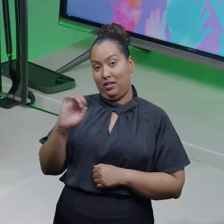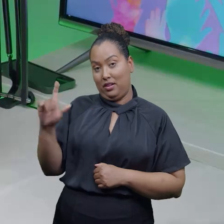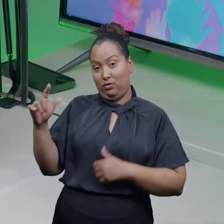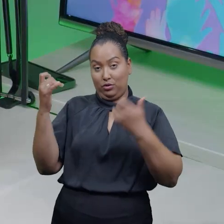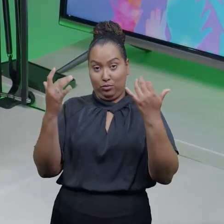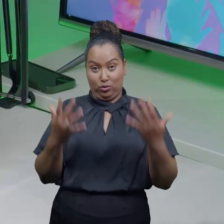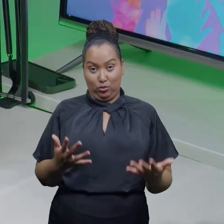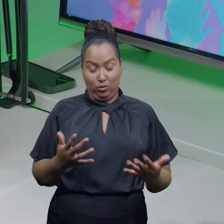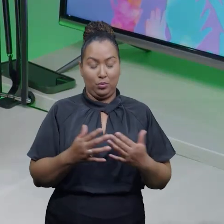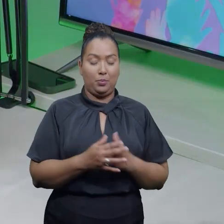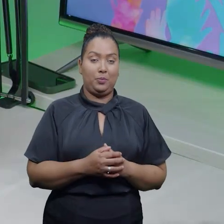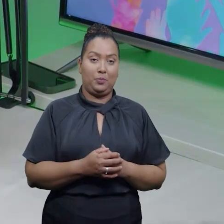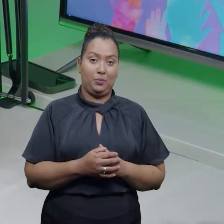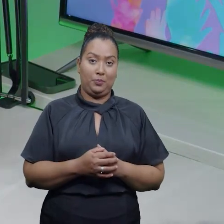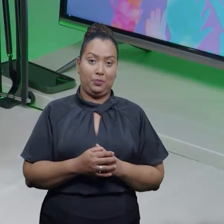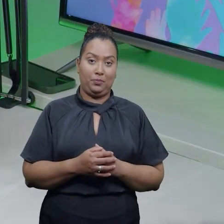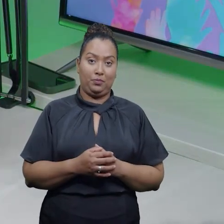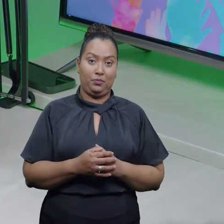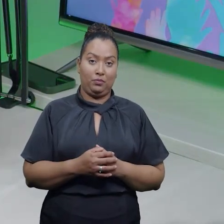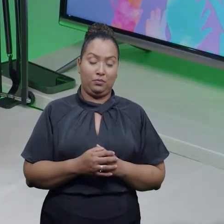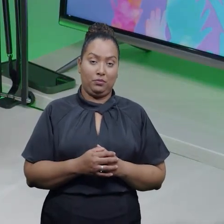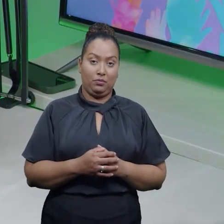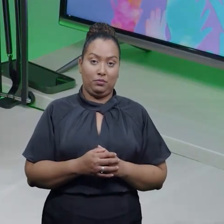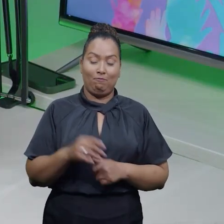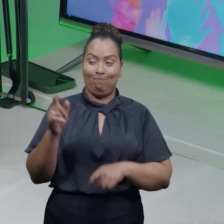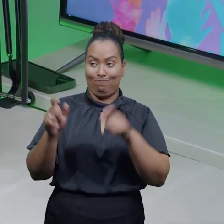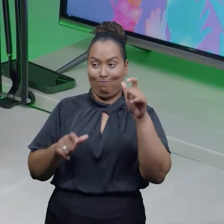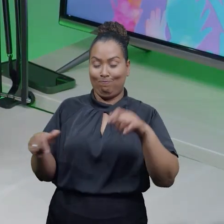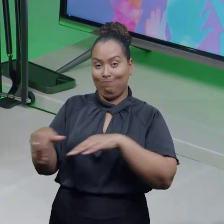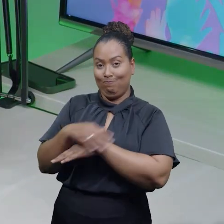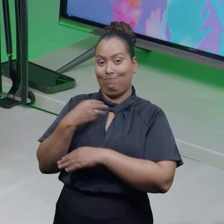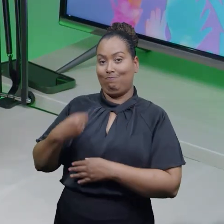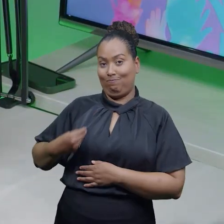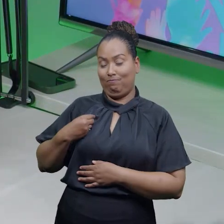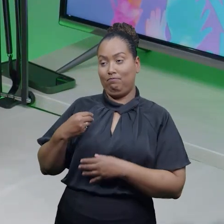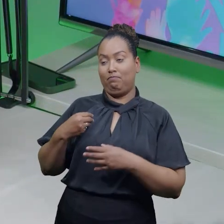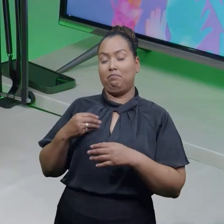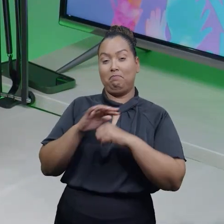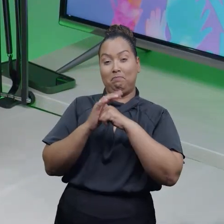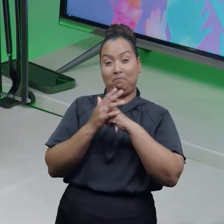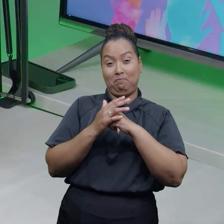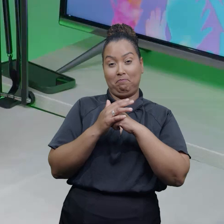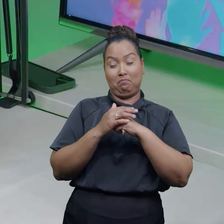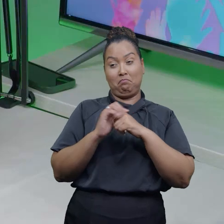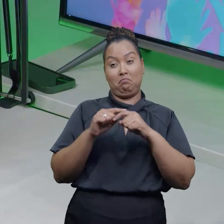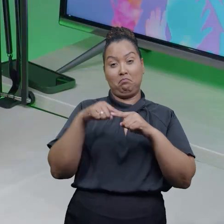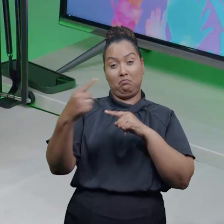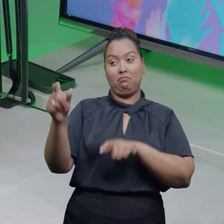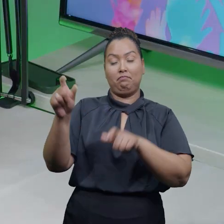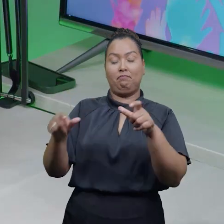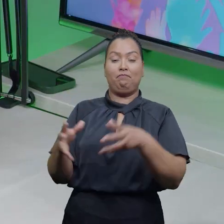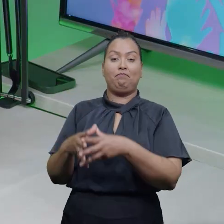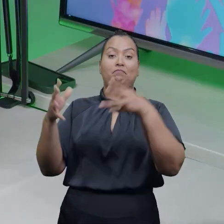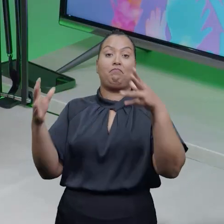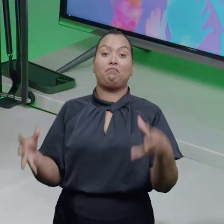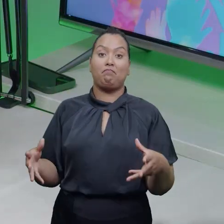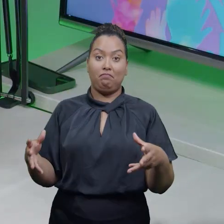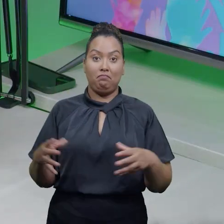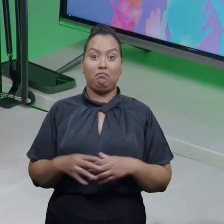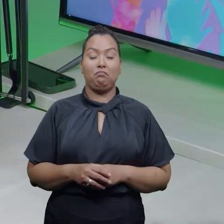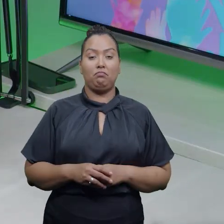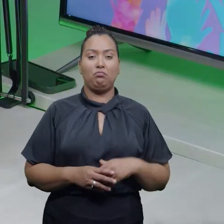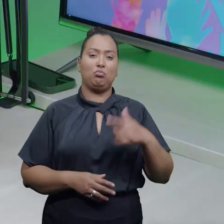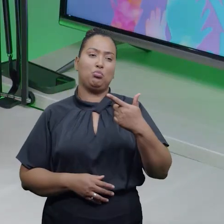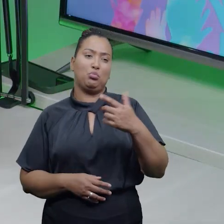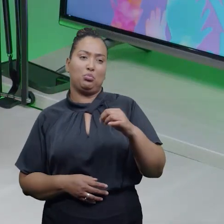colocou, a gente teve alguns picos aí de incremento da população em situação de rua para além da pandemia. Eu me